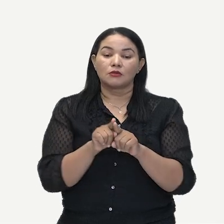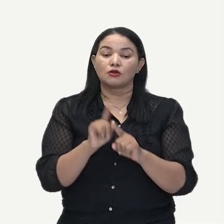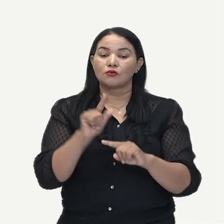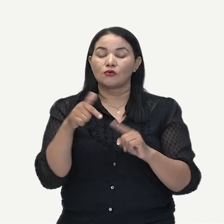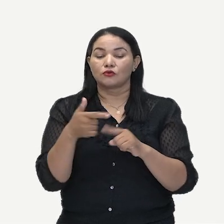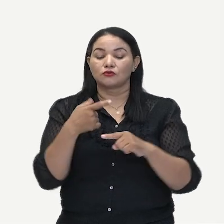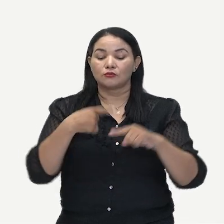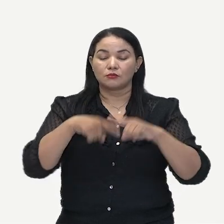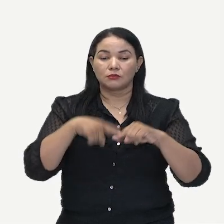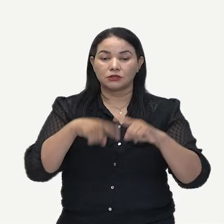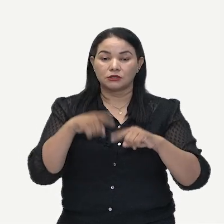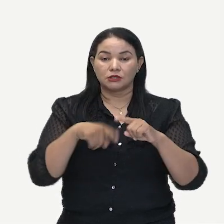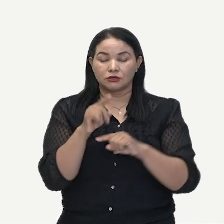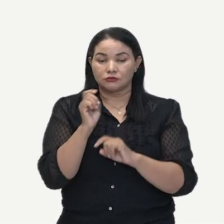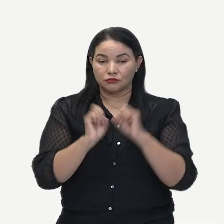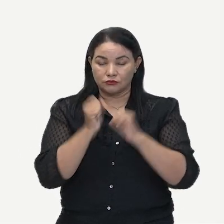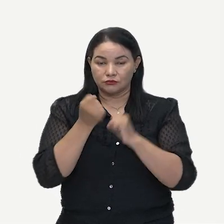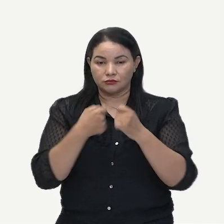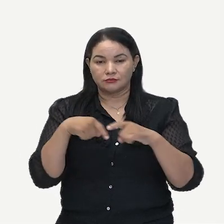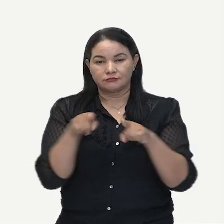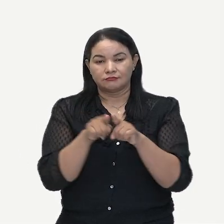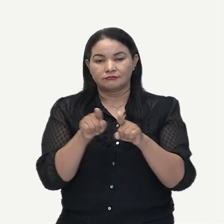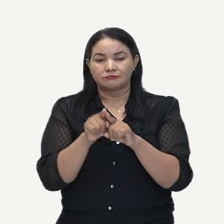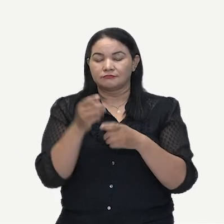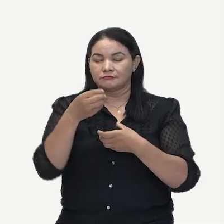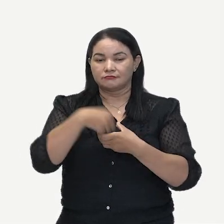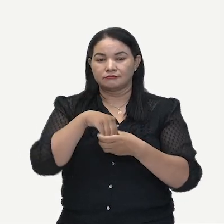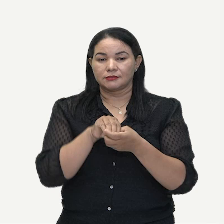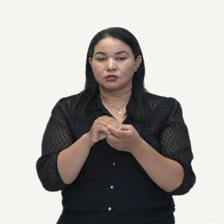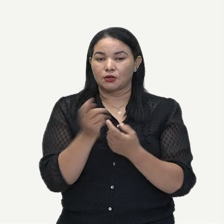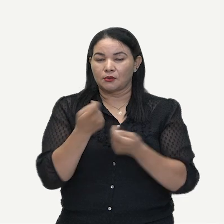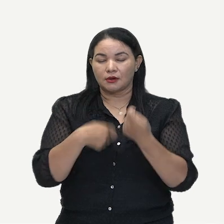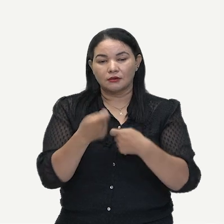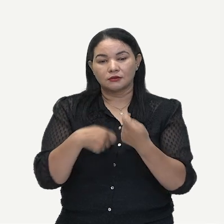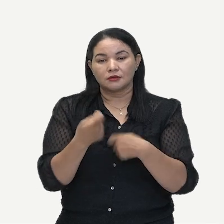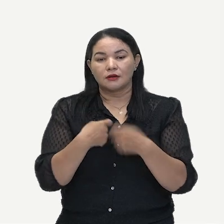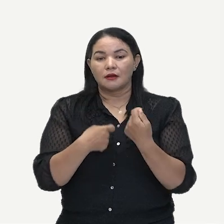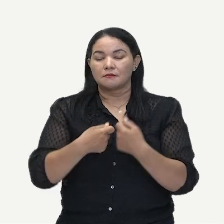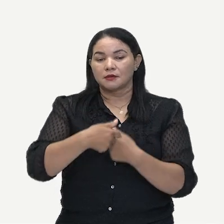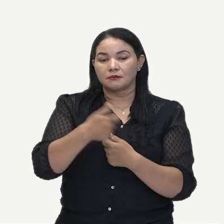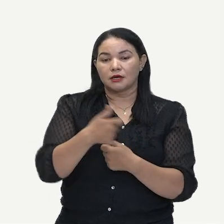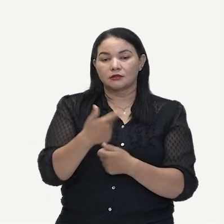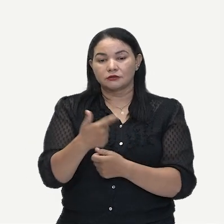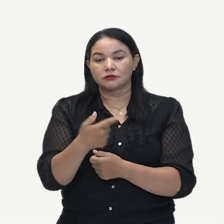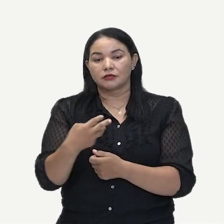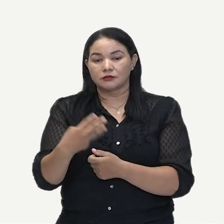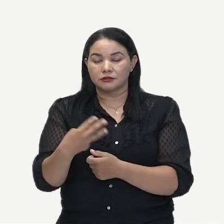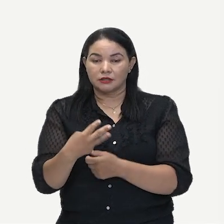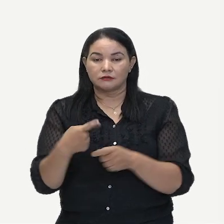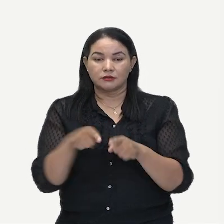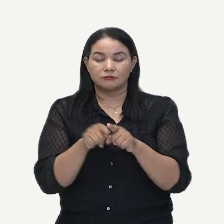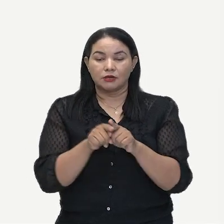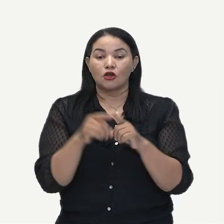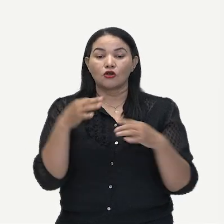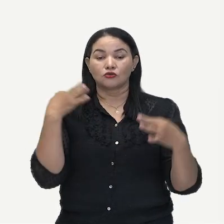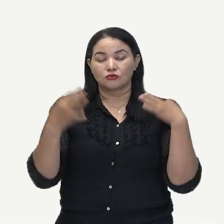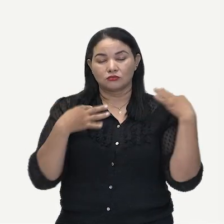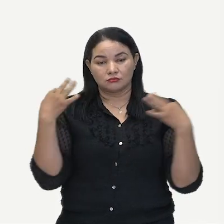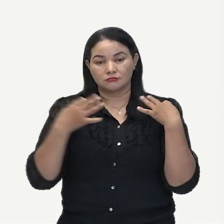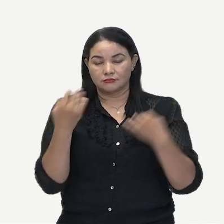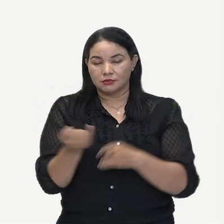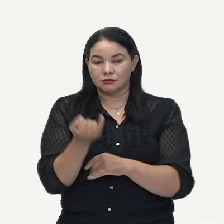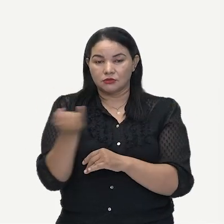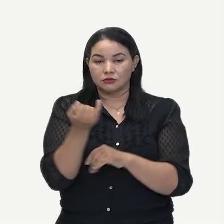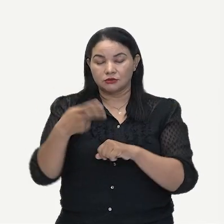produtos industrializados. Eles vão estar em todos os setores da economia, o primário, secundário, terciário. O turismo é muito importante para